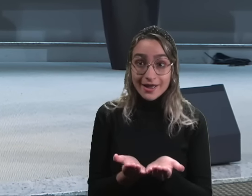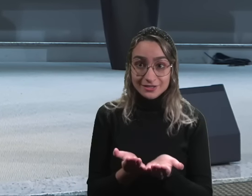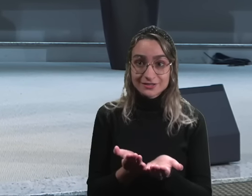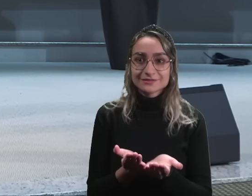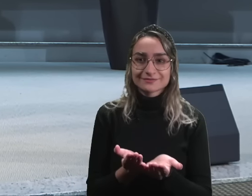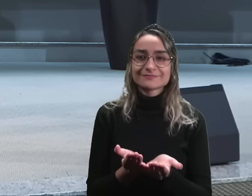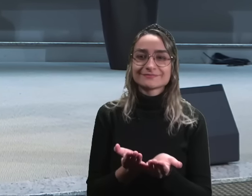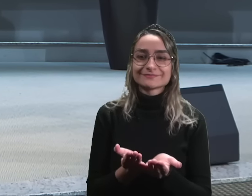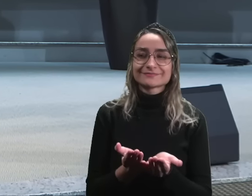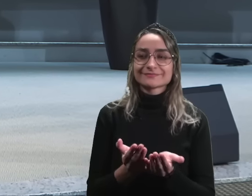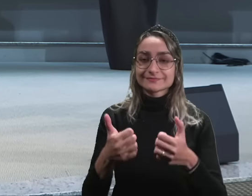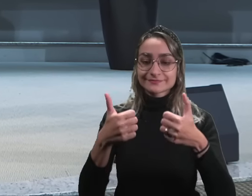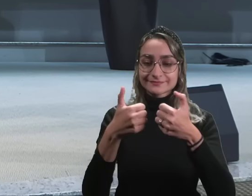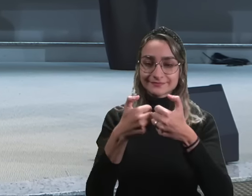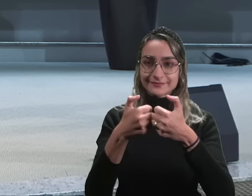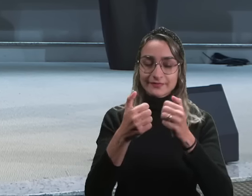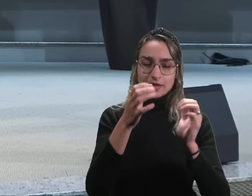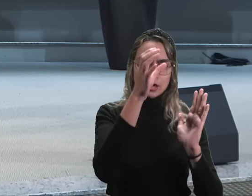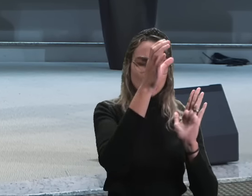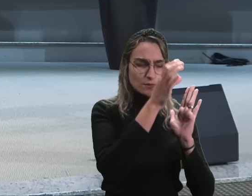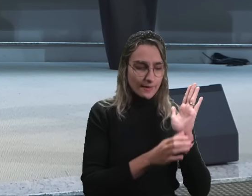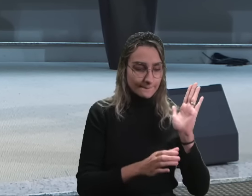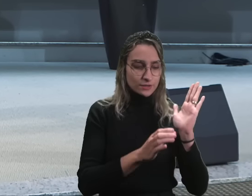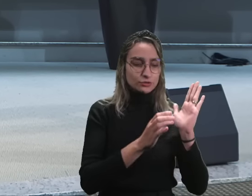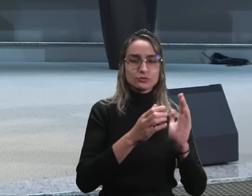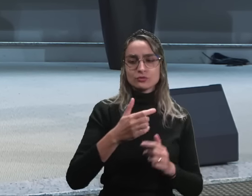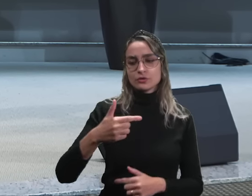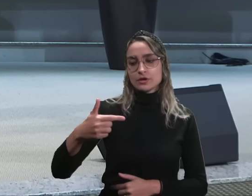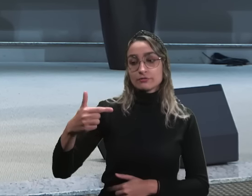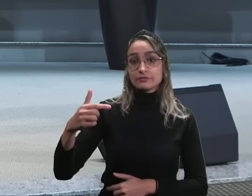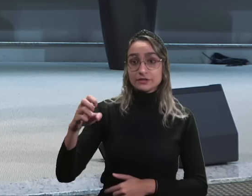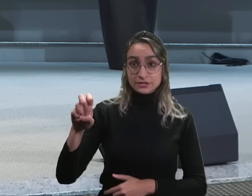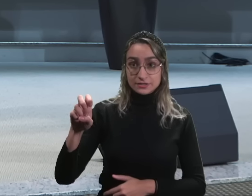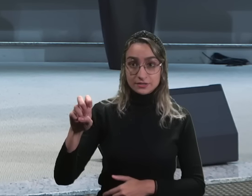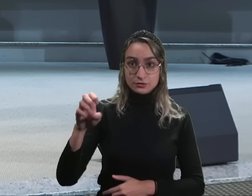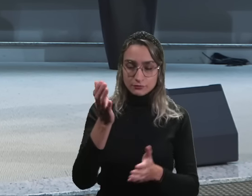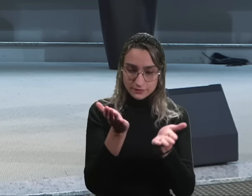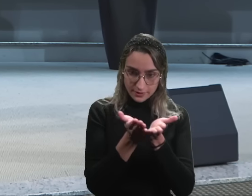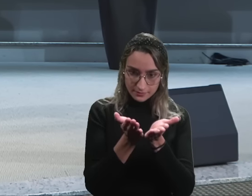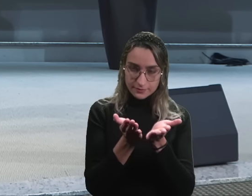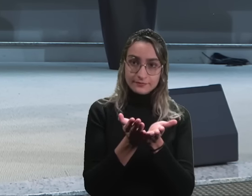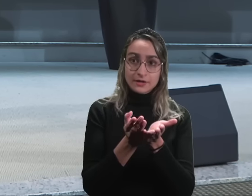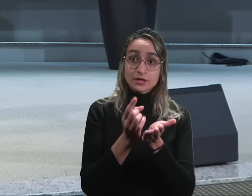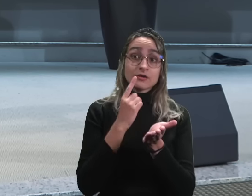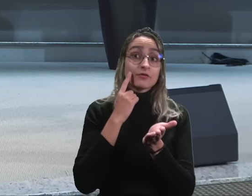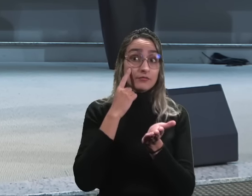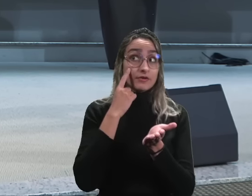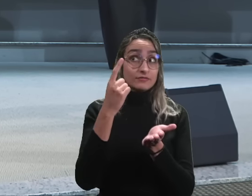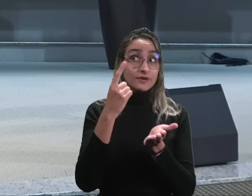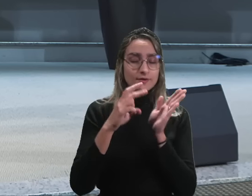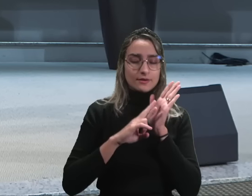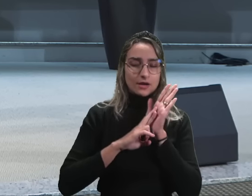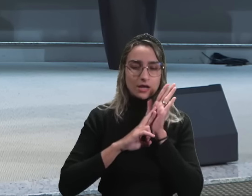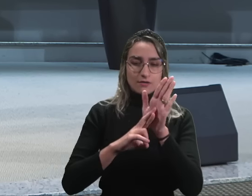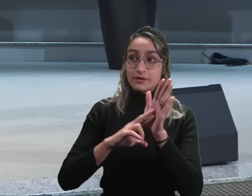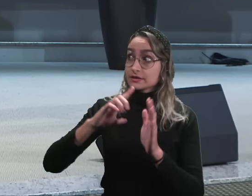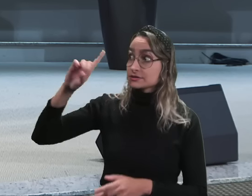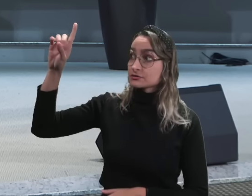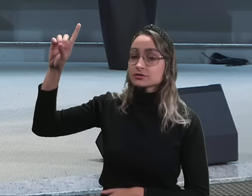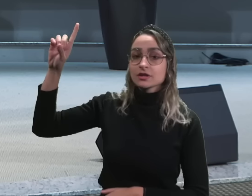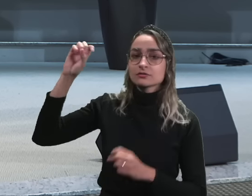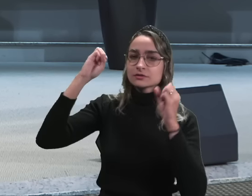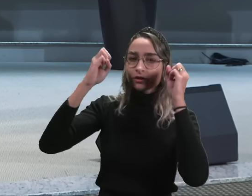25 se você está com a Bíblia aberta você vai ver que depois dessa revelação de Deus de que eles deveriam construir Moisés